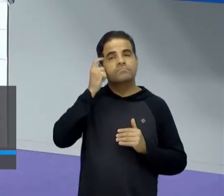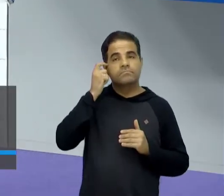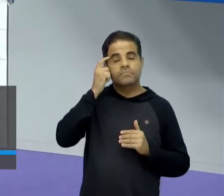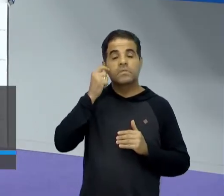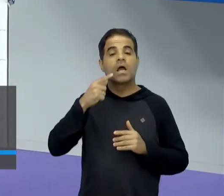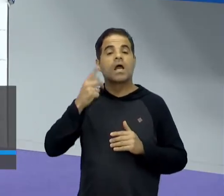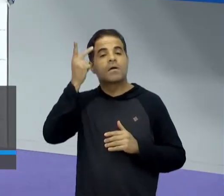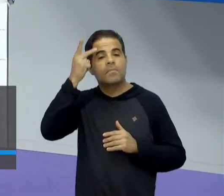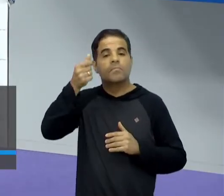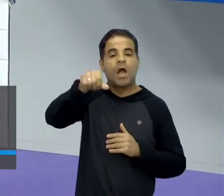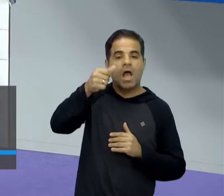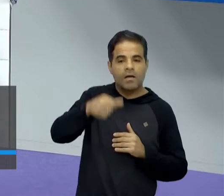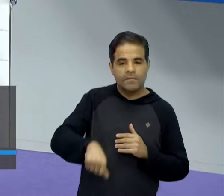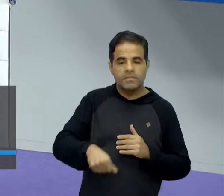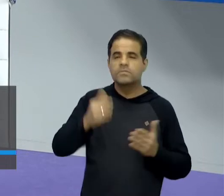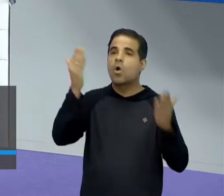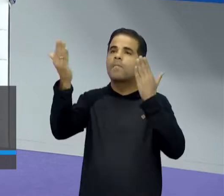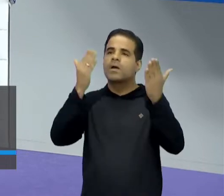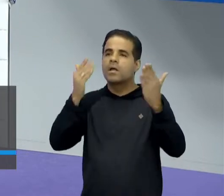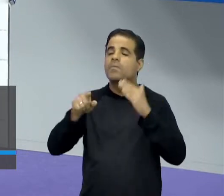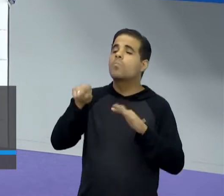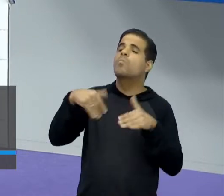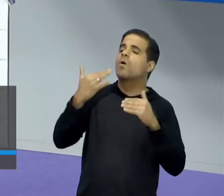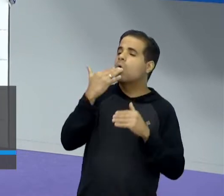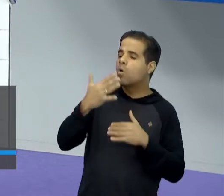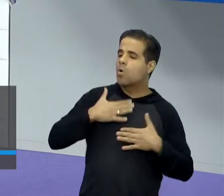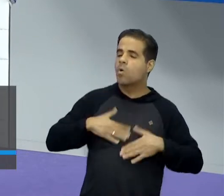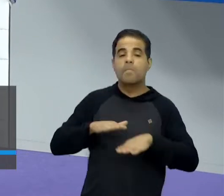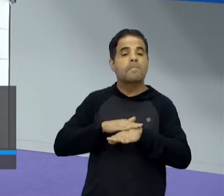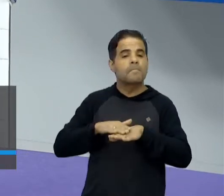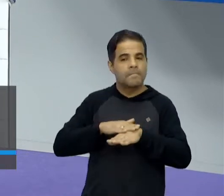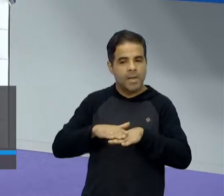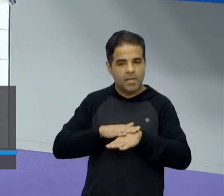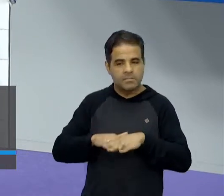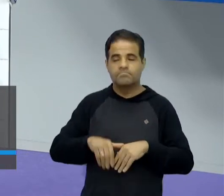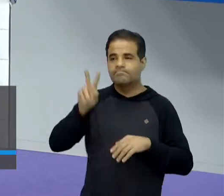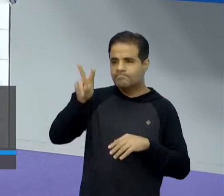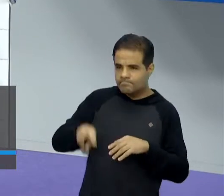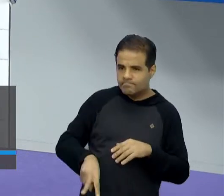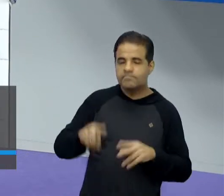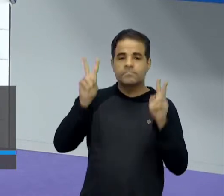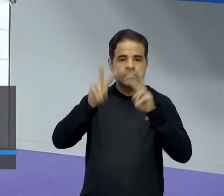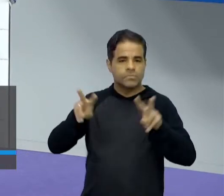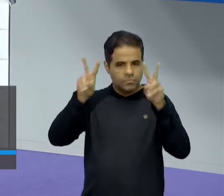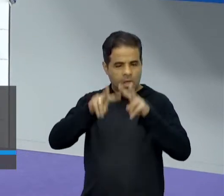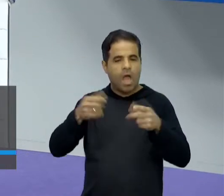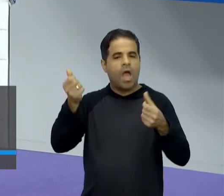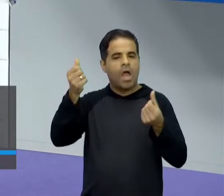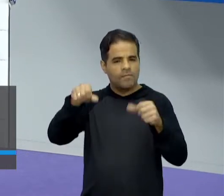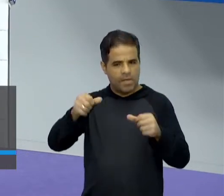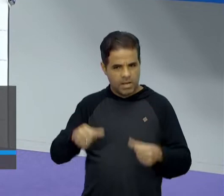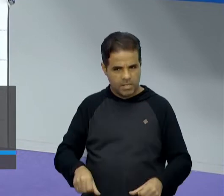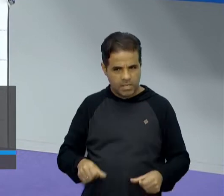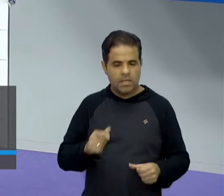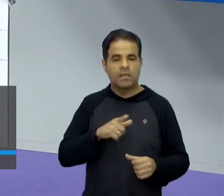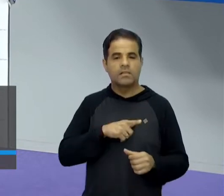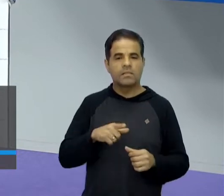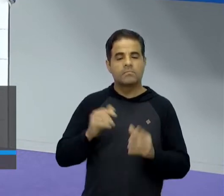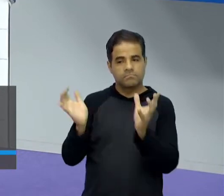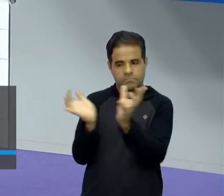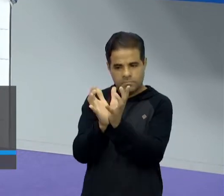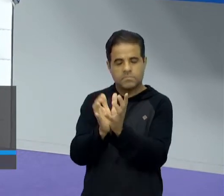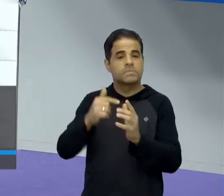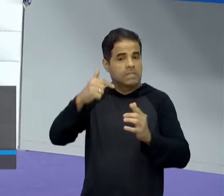sempre trabalha com parâmetros, né? Porque trabalha especificamente com visuais. A gente tem como a galera